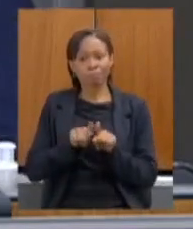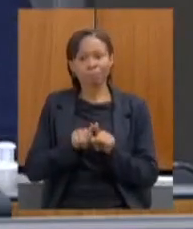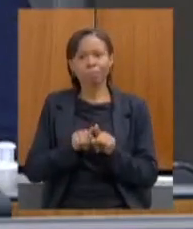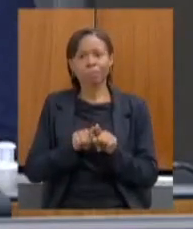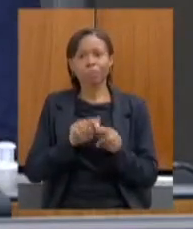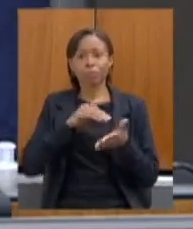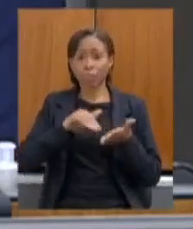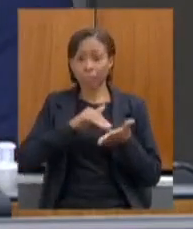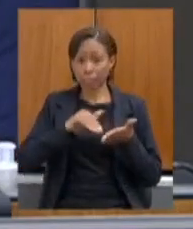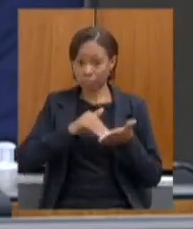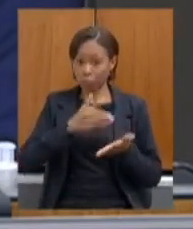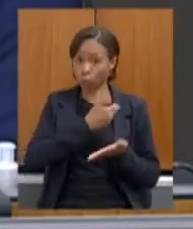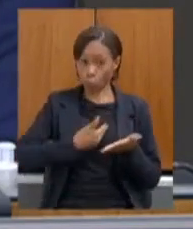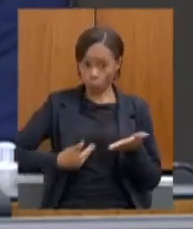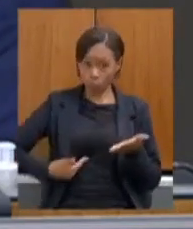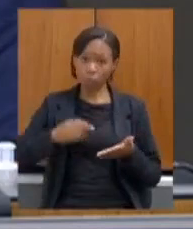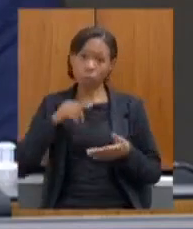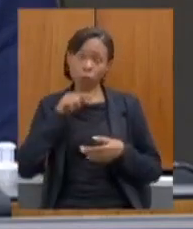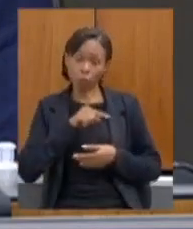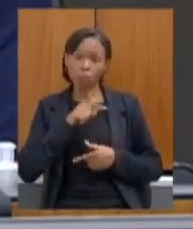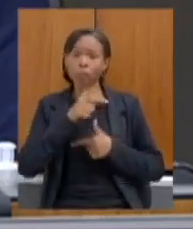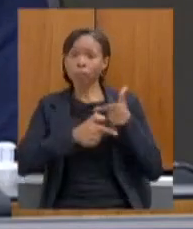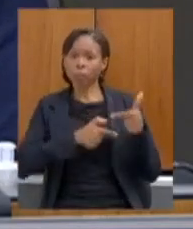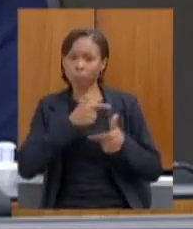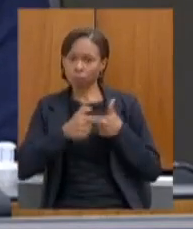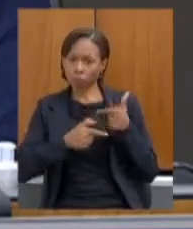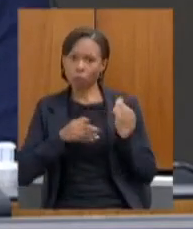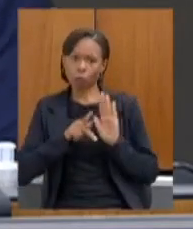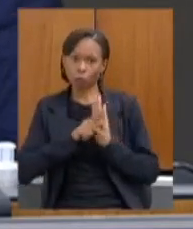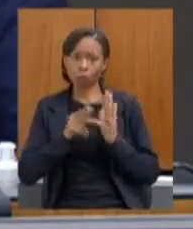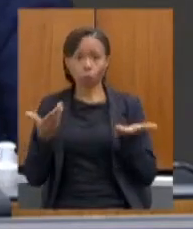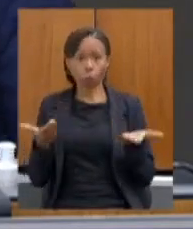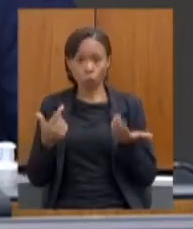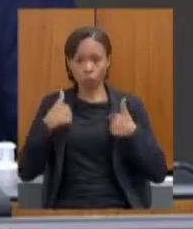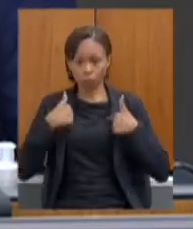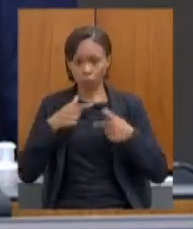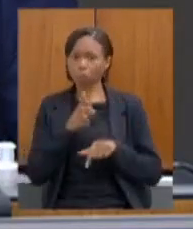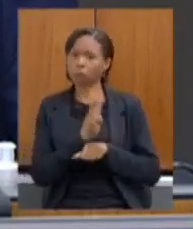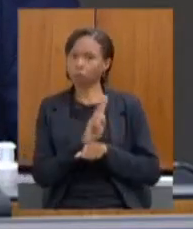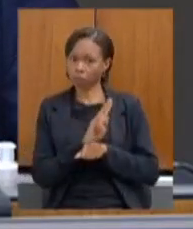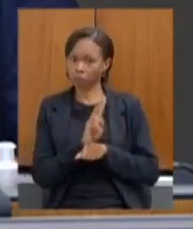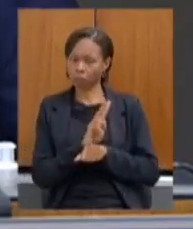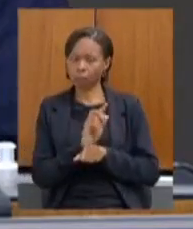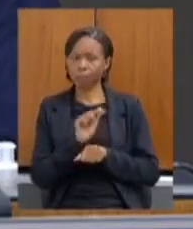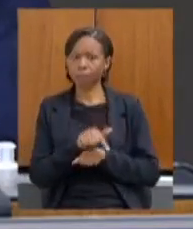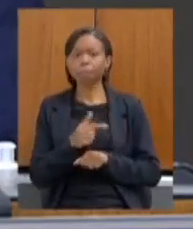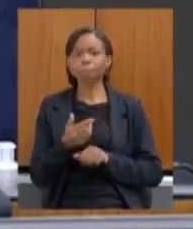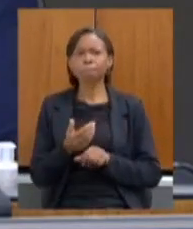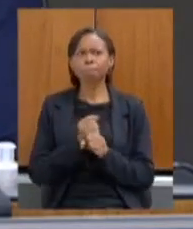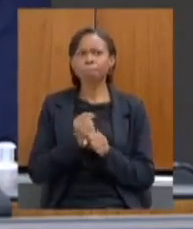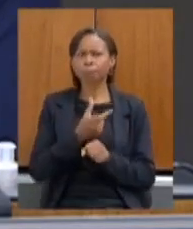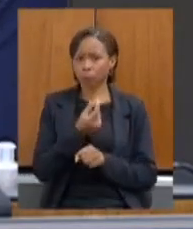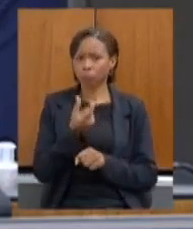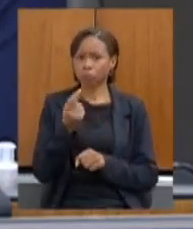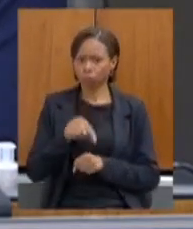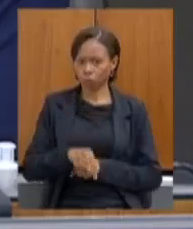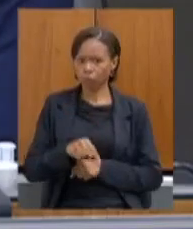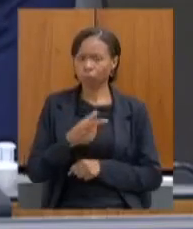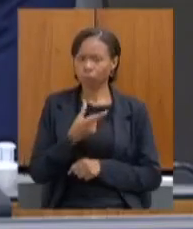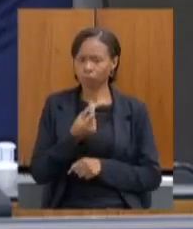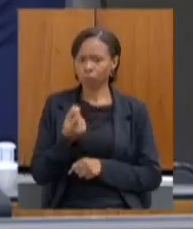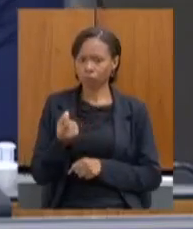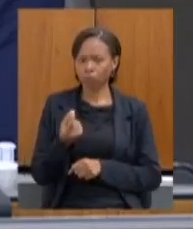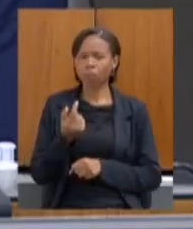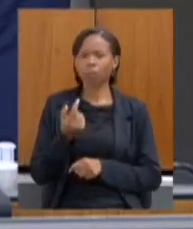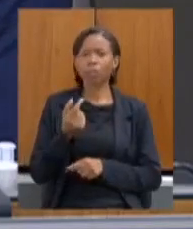Secretaria de Governo em si, a qual hoje estou chefiando, a pasta, no ano de 2020 nós executamos, até